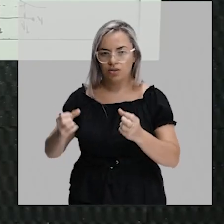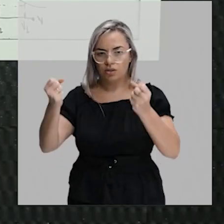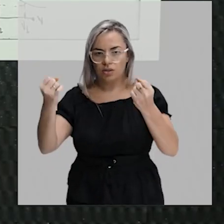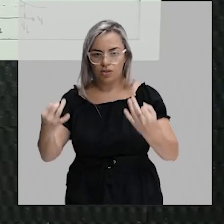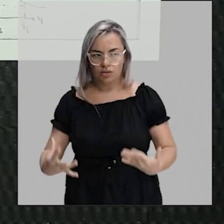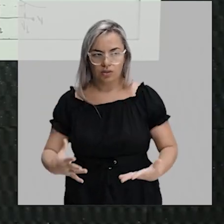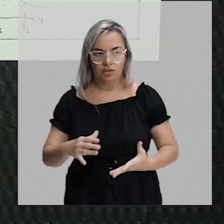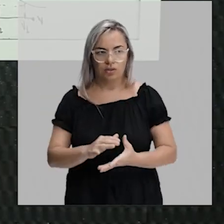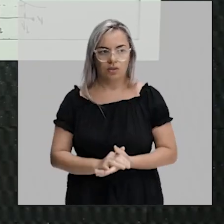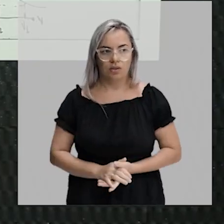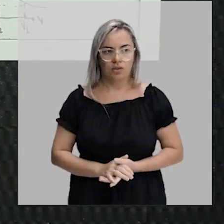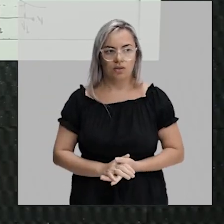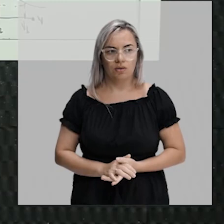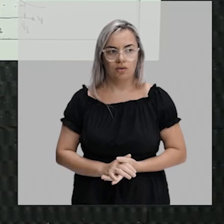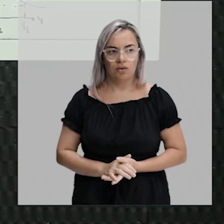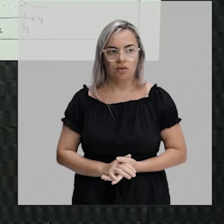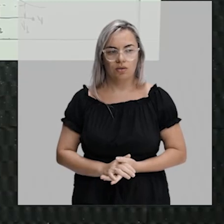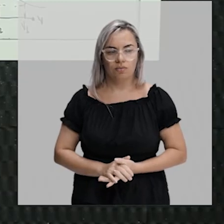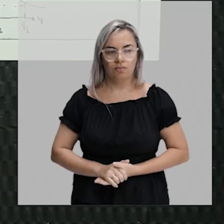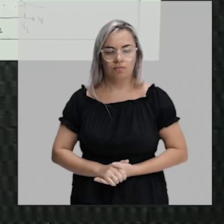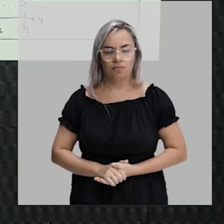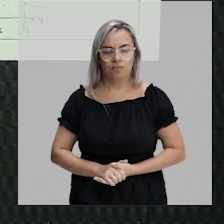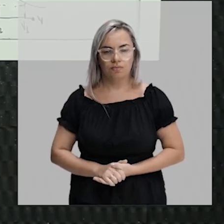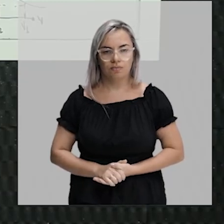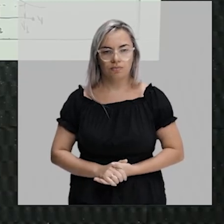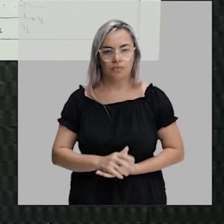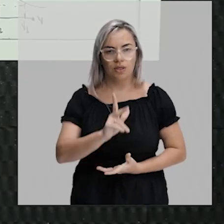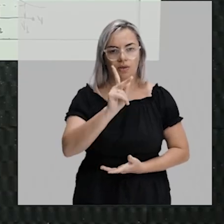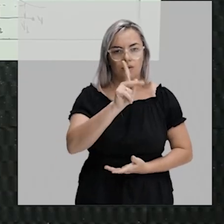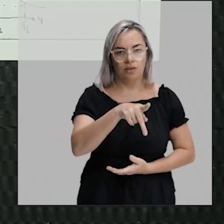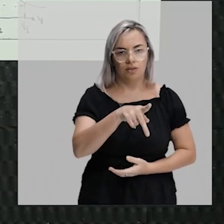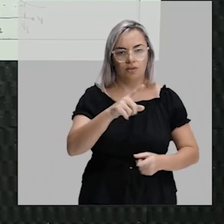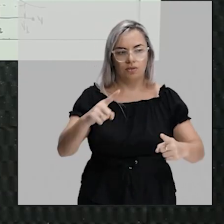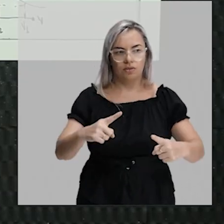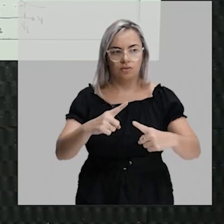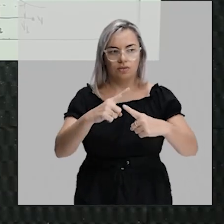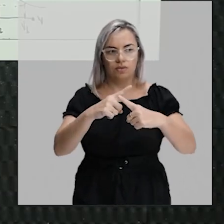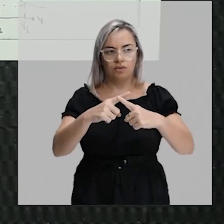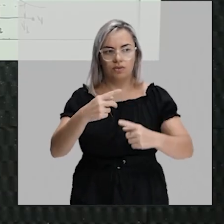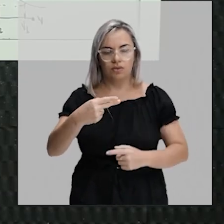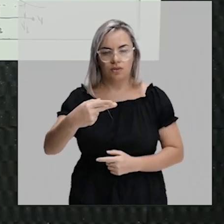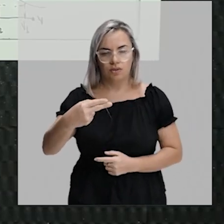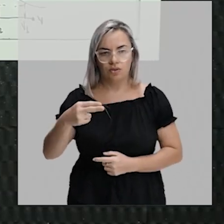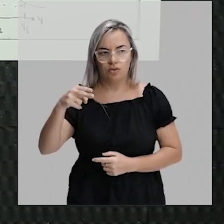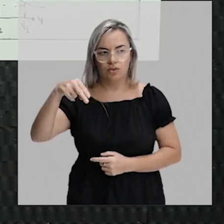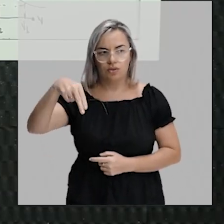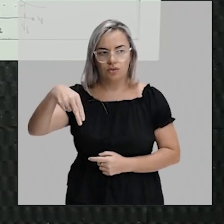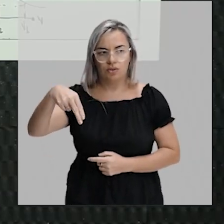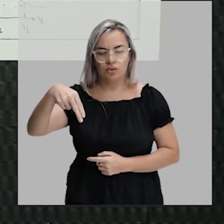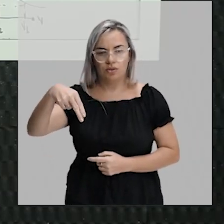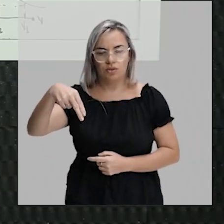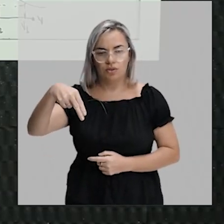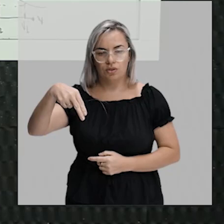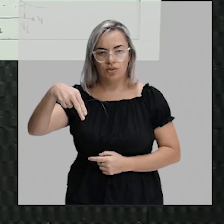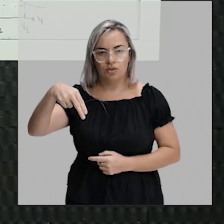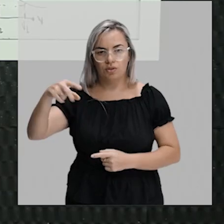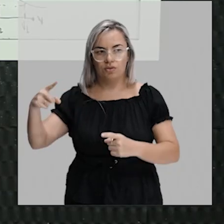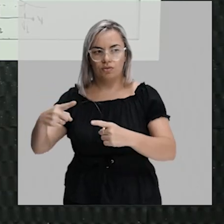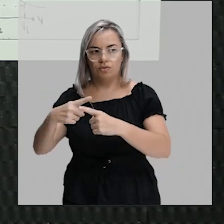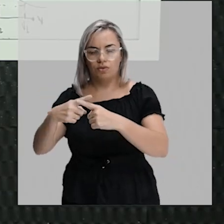pressão, volume é igual ao número de mols, constante universal, vezes